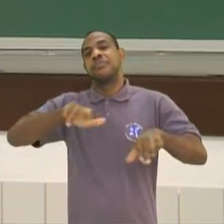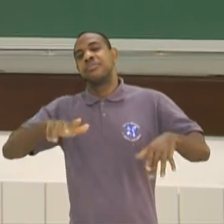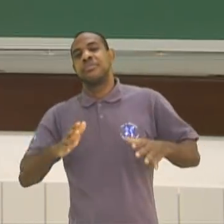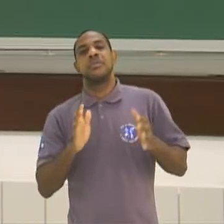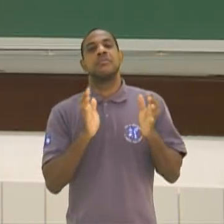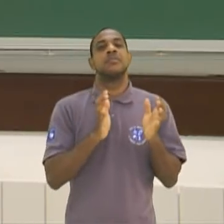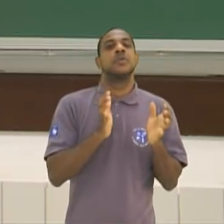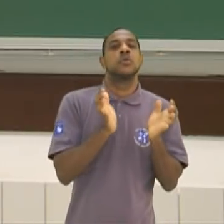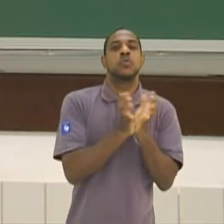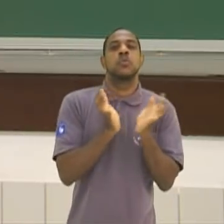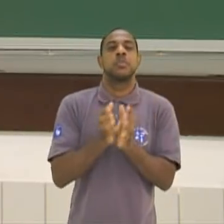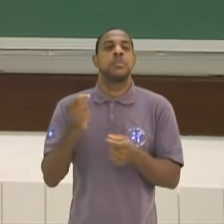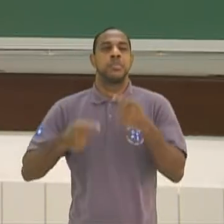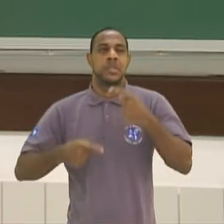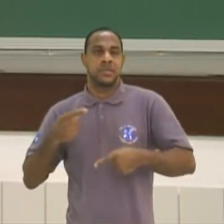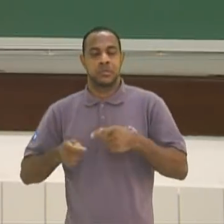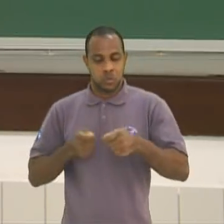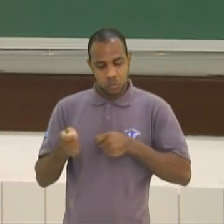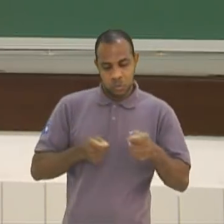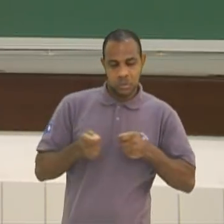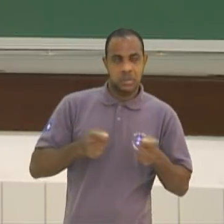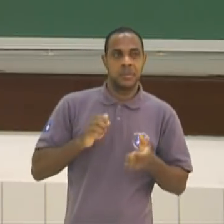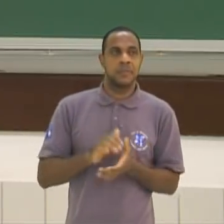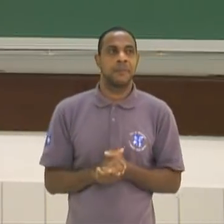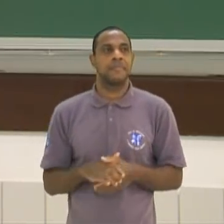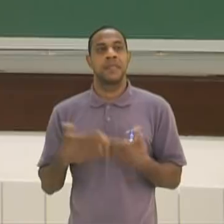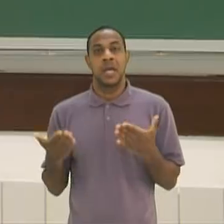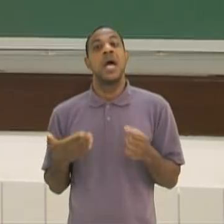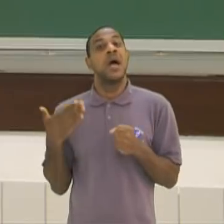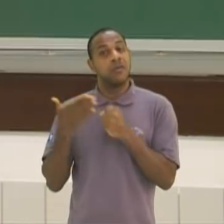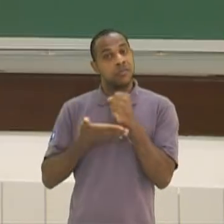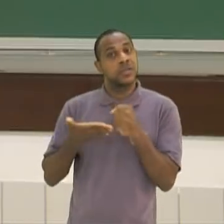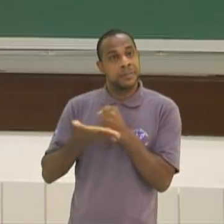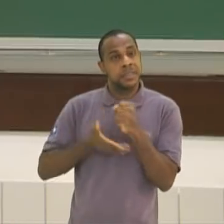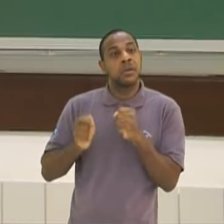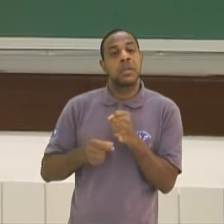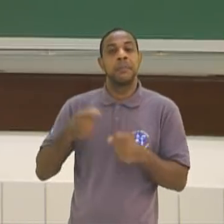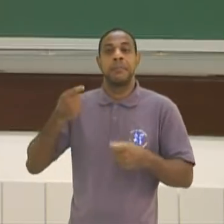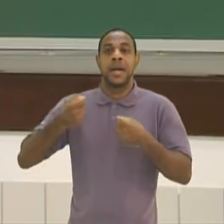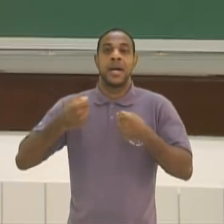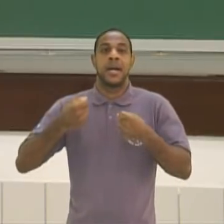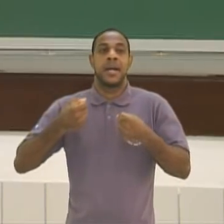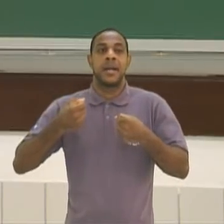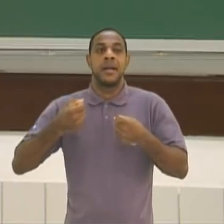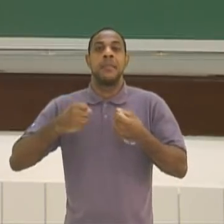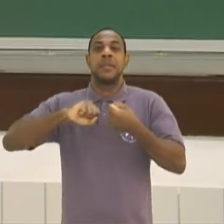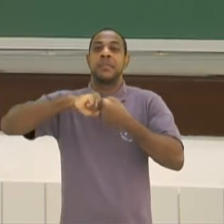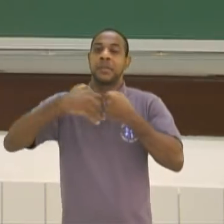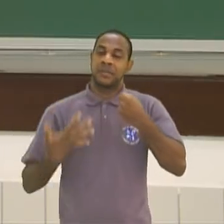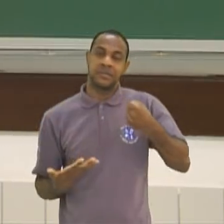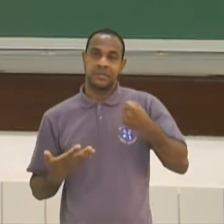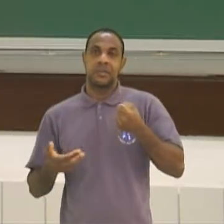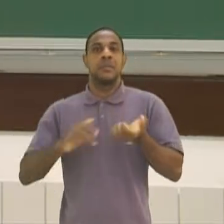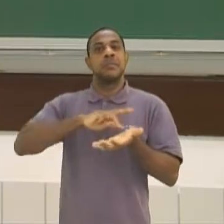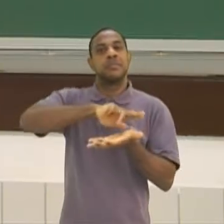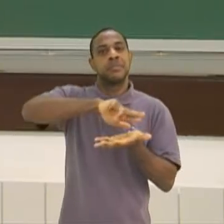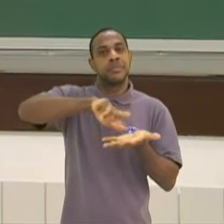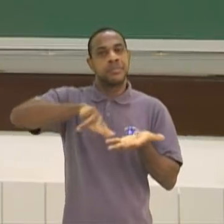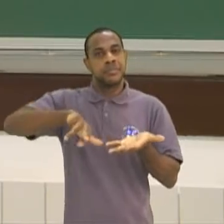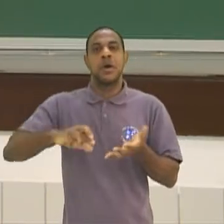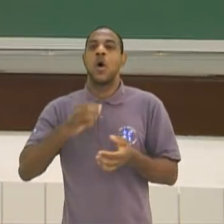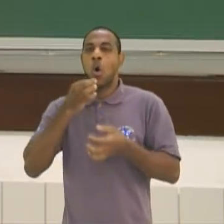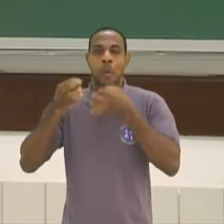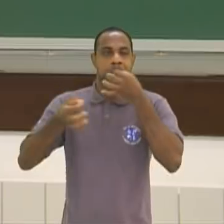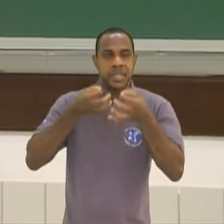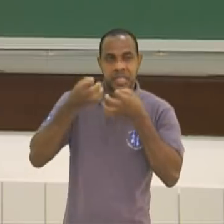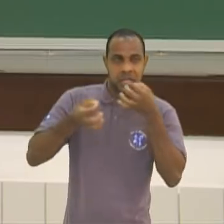de controle sobre a gestão pública. Então, fundamental para uma democracia, variedade de expressões, de